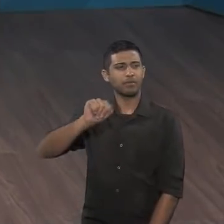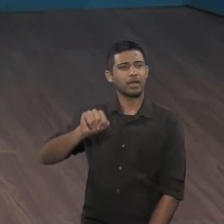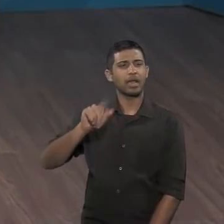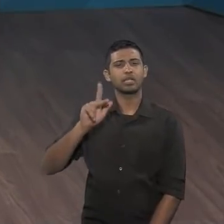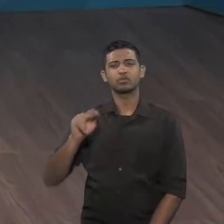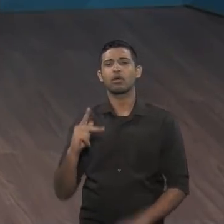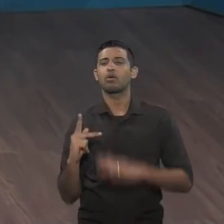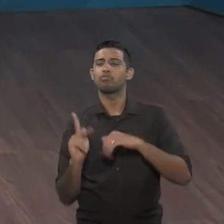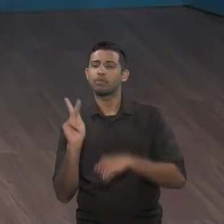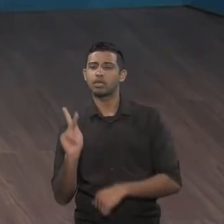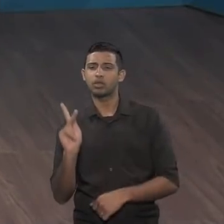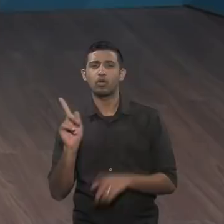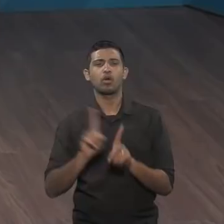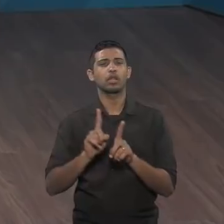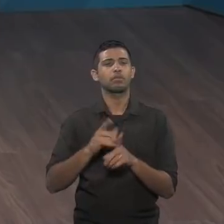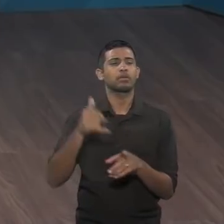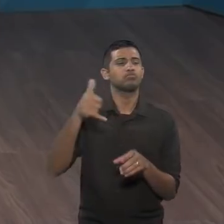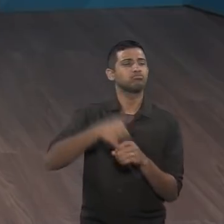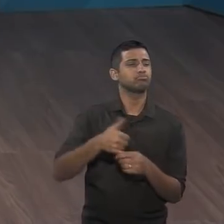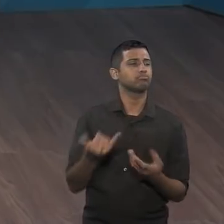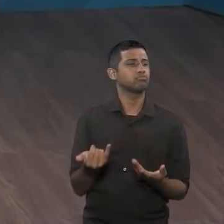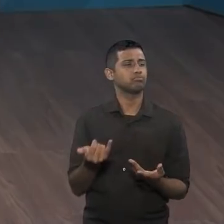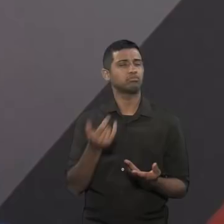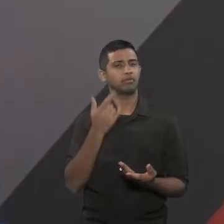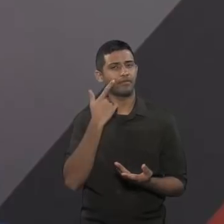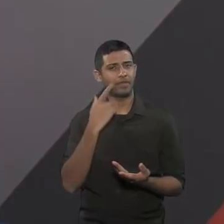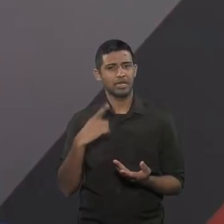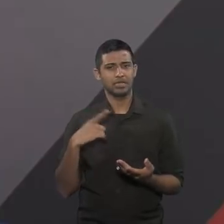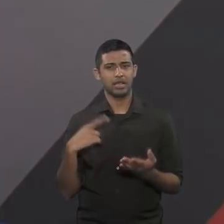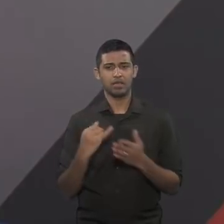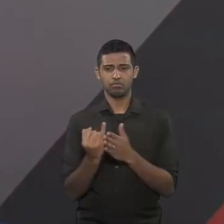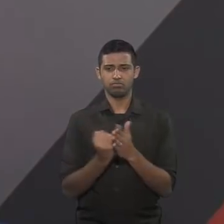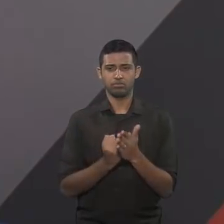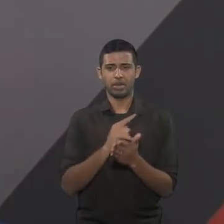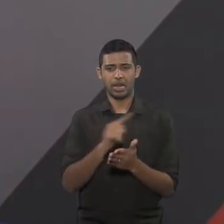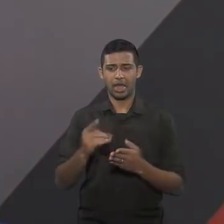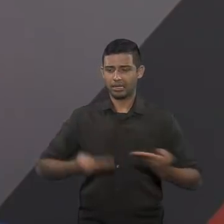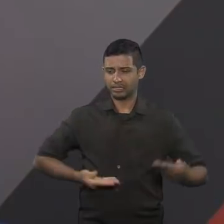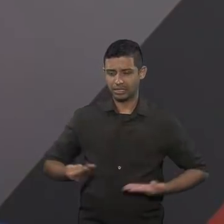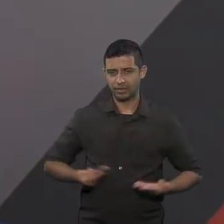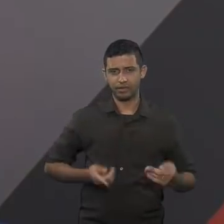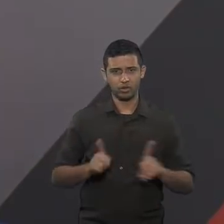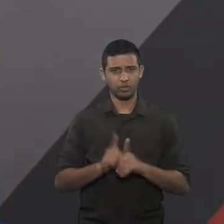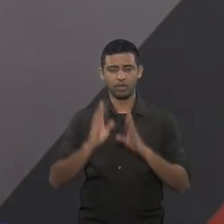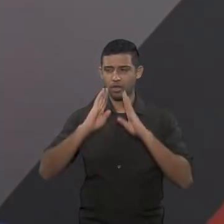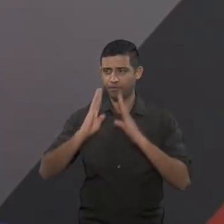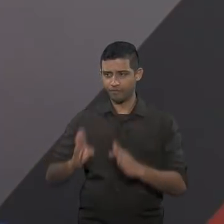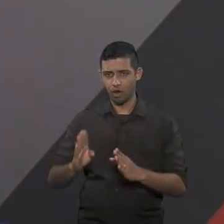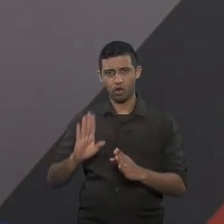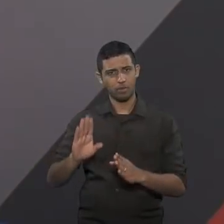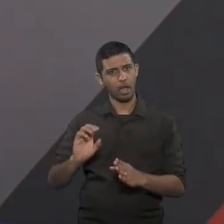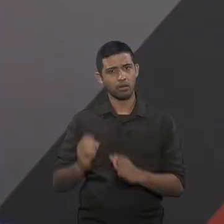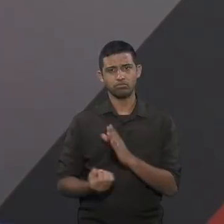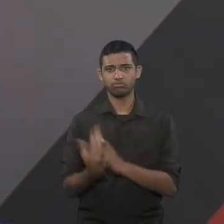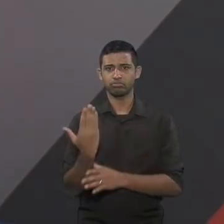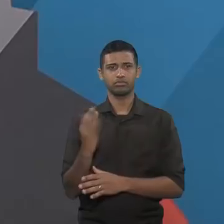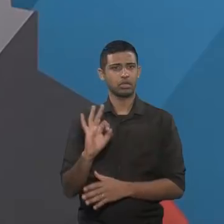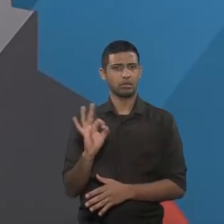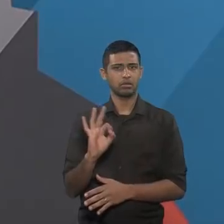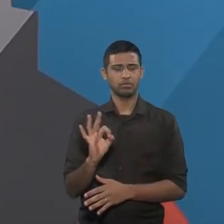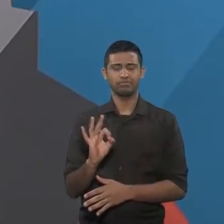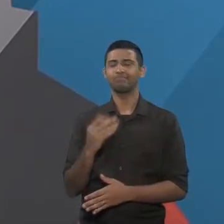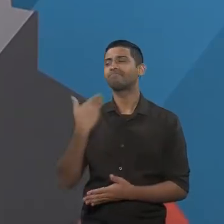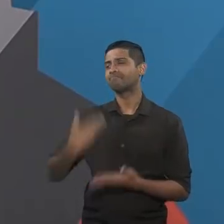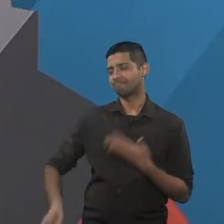caso do petróleo, da gasolina, por exemplo, que a tributação desse serviço é feita no destino e não na origem? Olha,